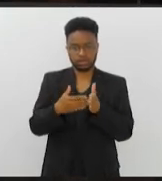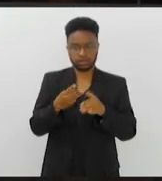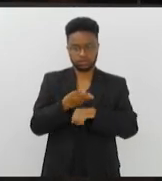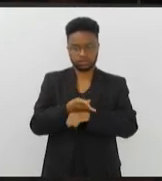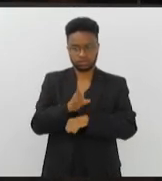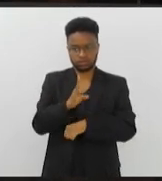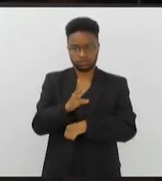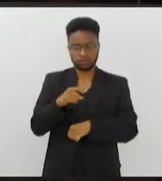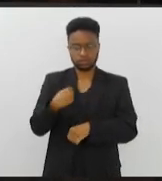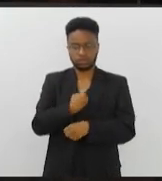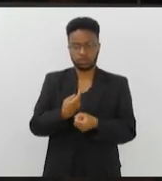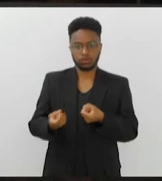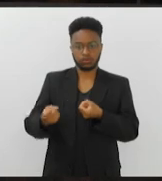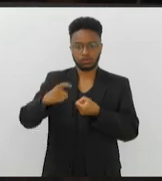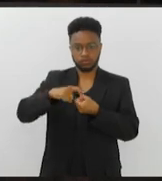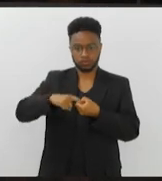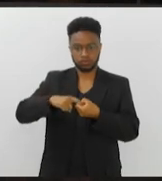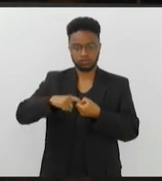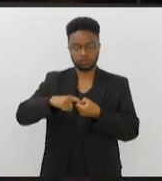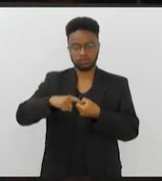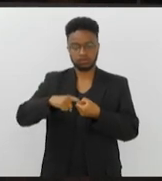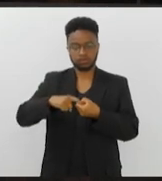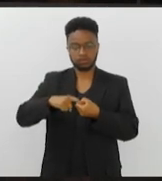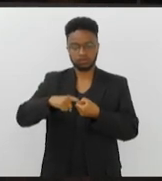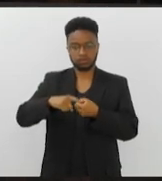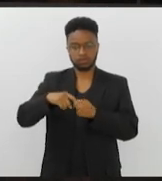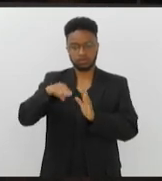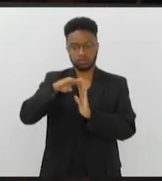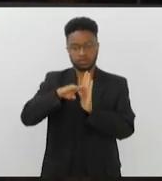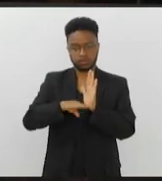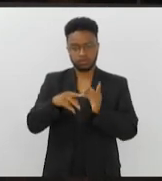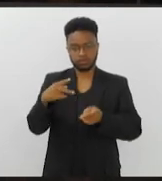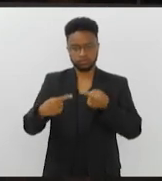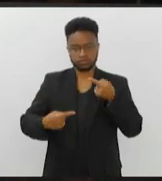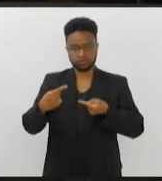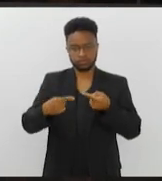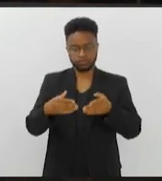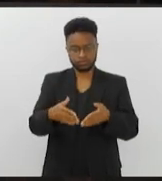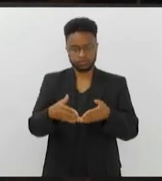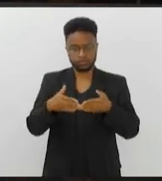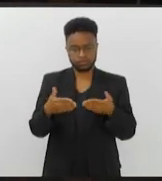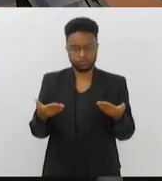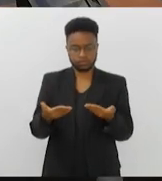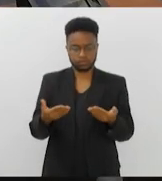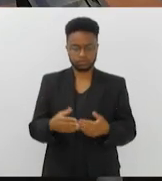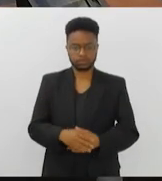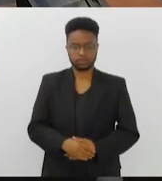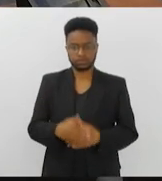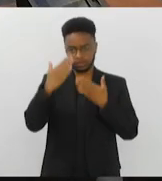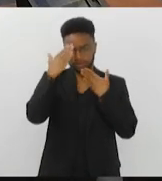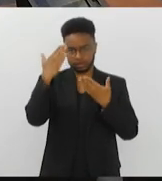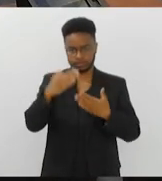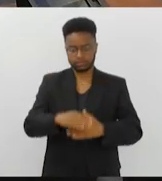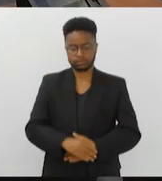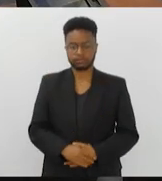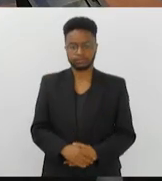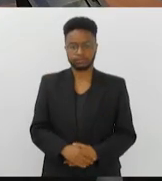Quando retornaremos, galas do dia. Está suspensa a sessão. Muito obrigado aí.